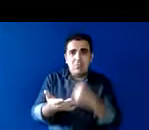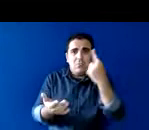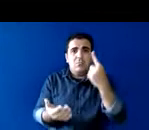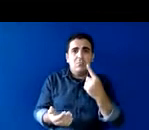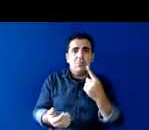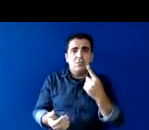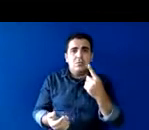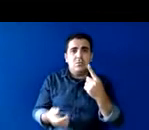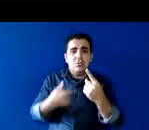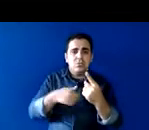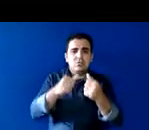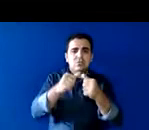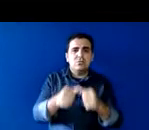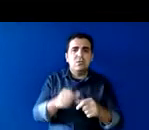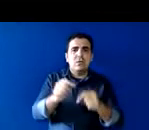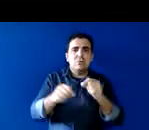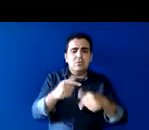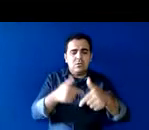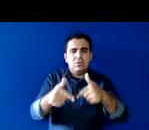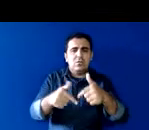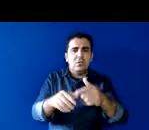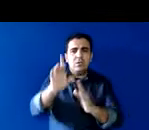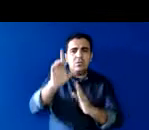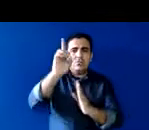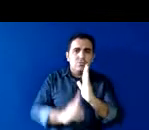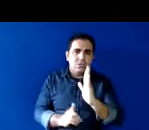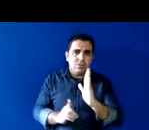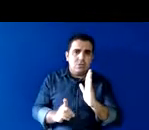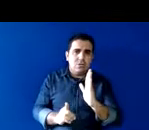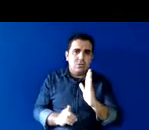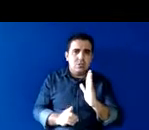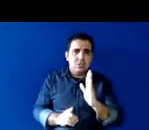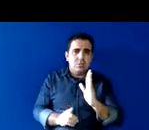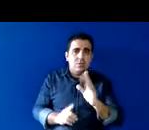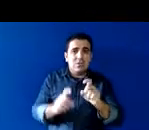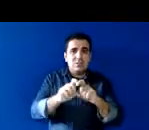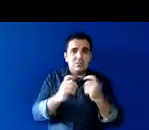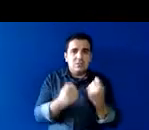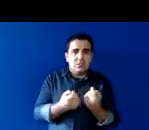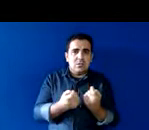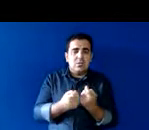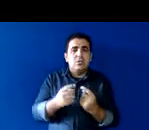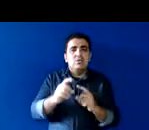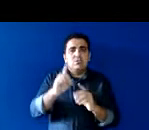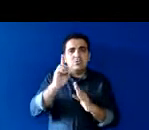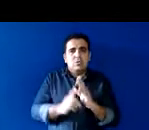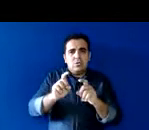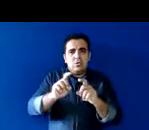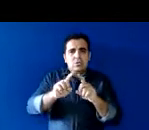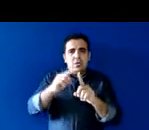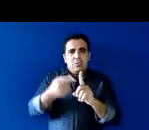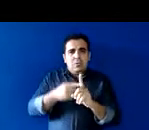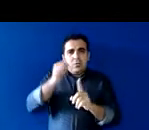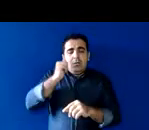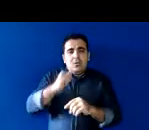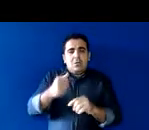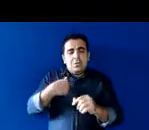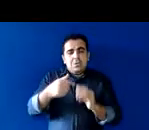nós estarmos exercendo o direito sexual e direito reprodutivo dessas mulheres. E aqui